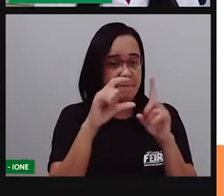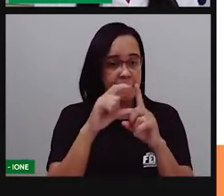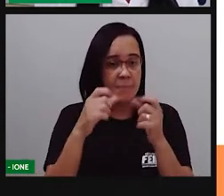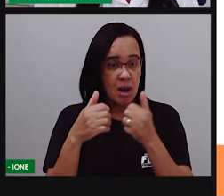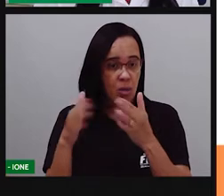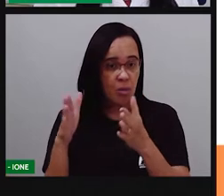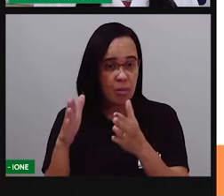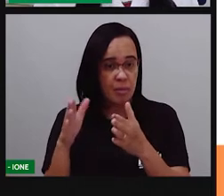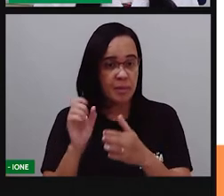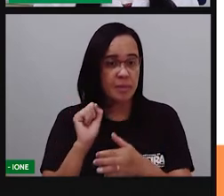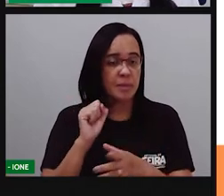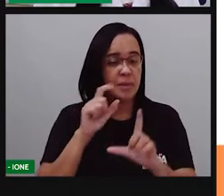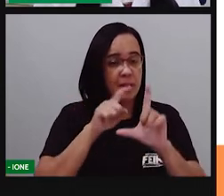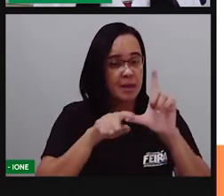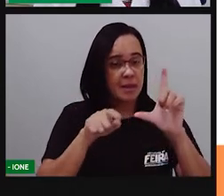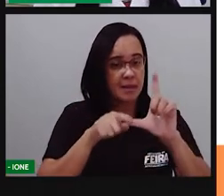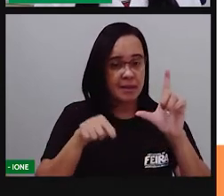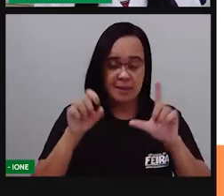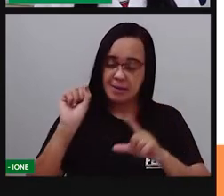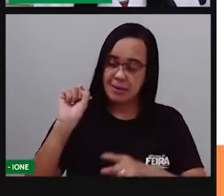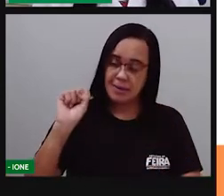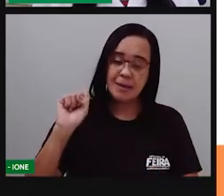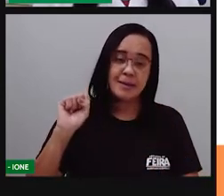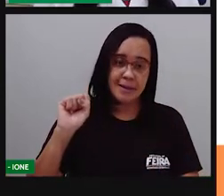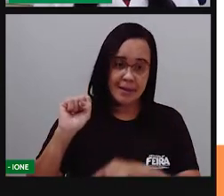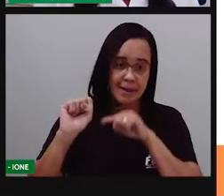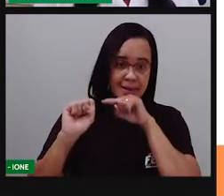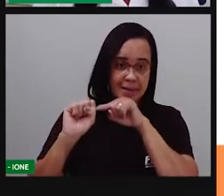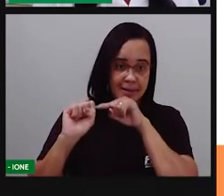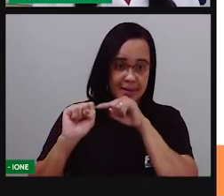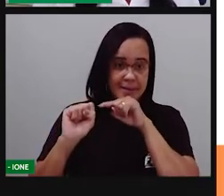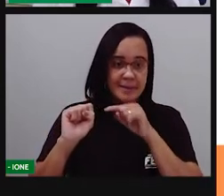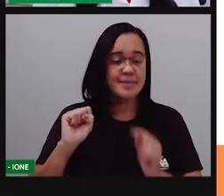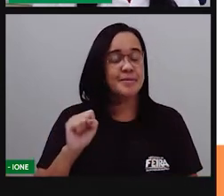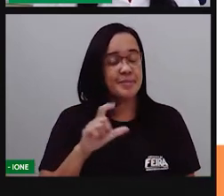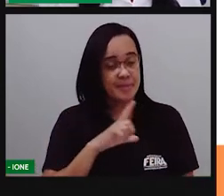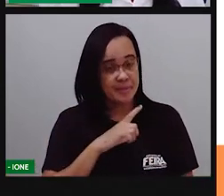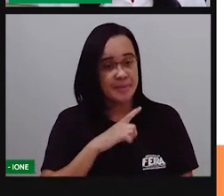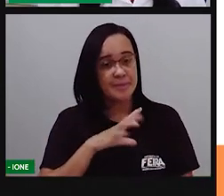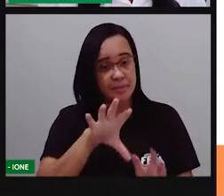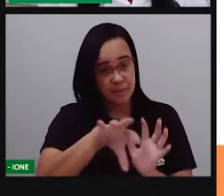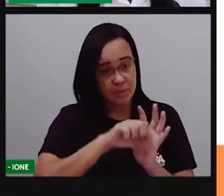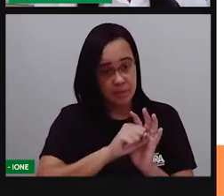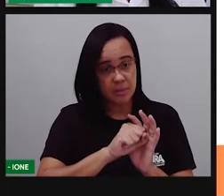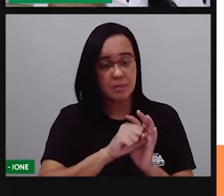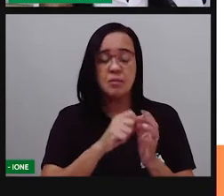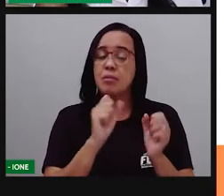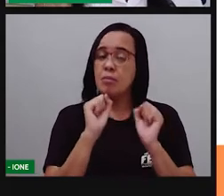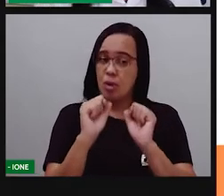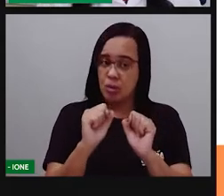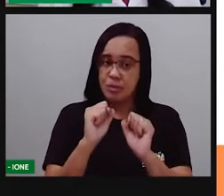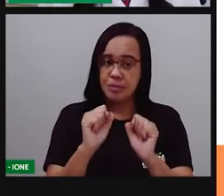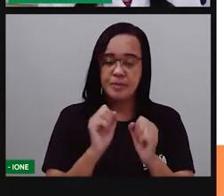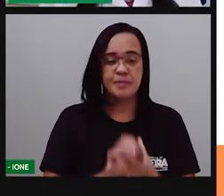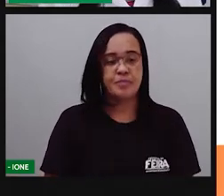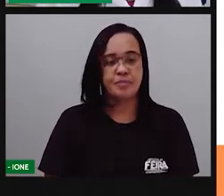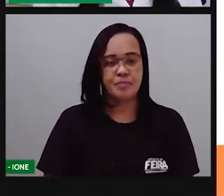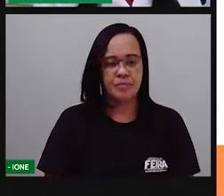com a letra s que tem um som do espelho tá como